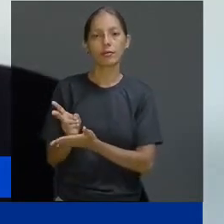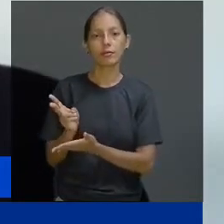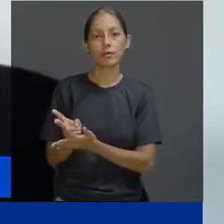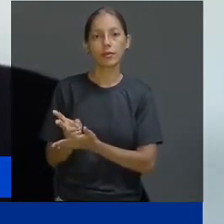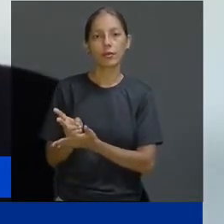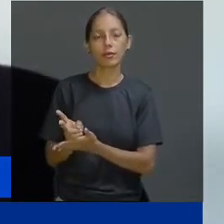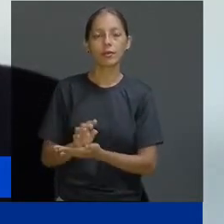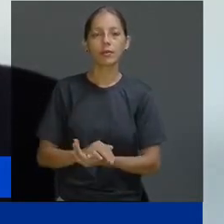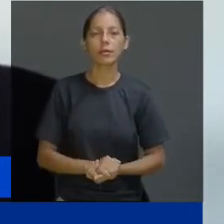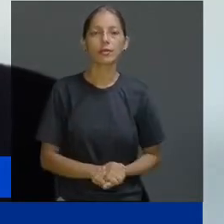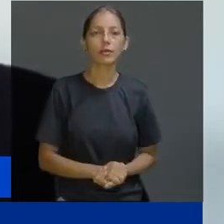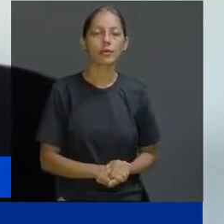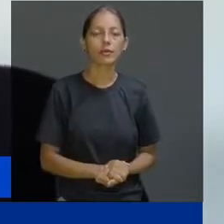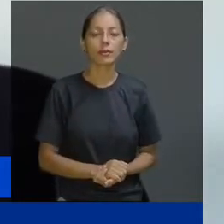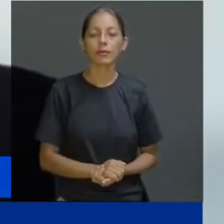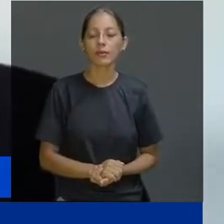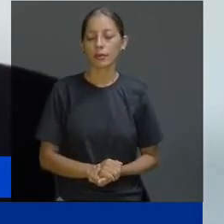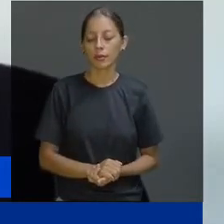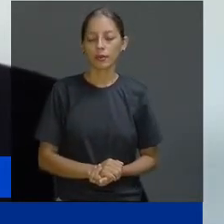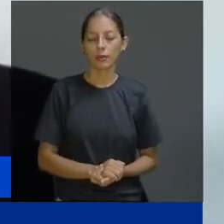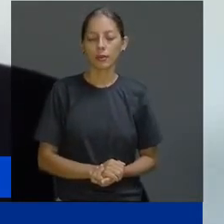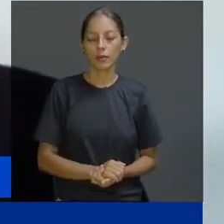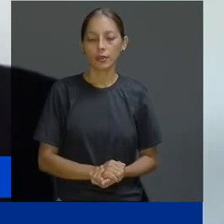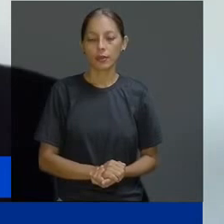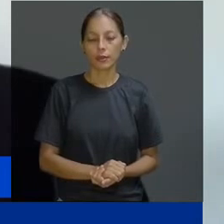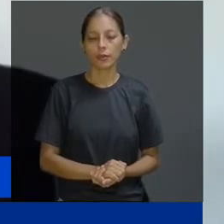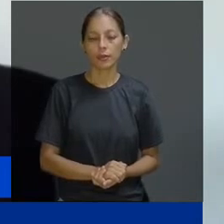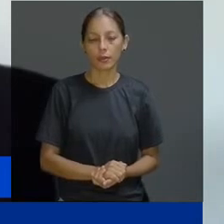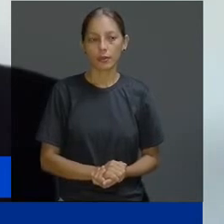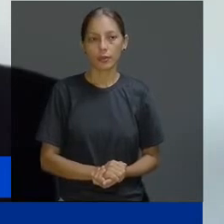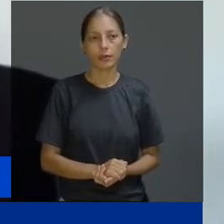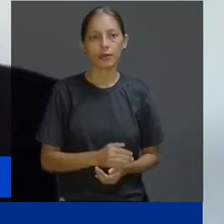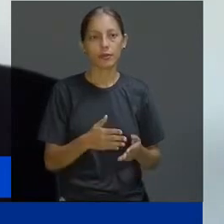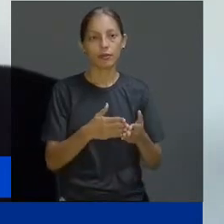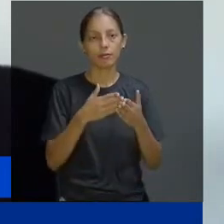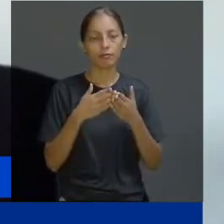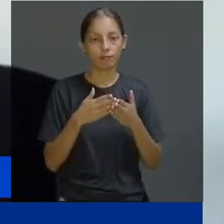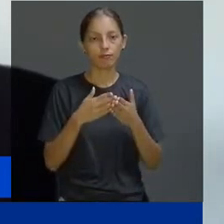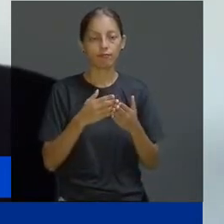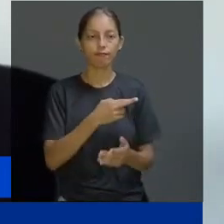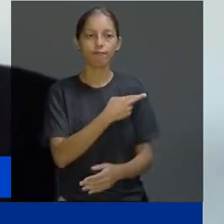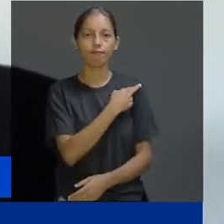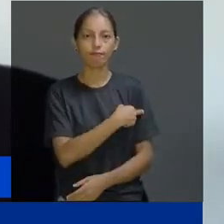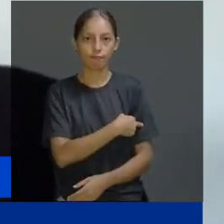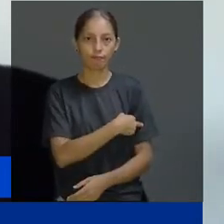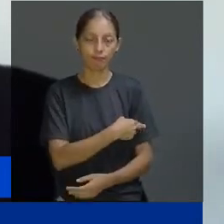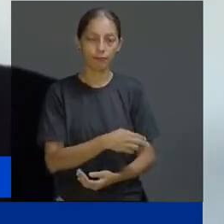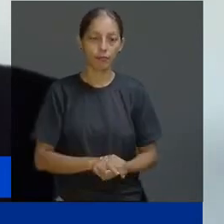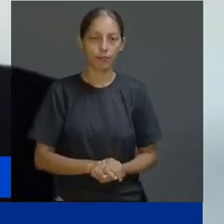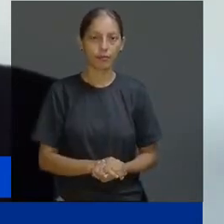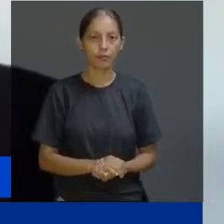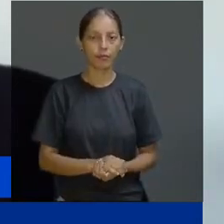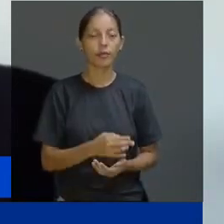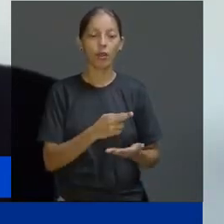embargos protelatórios. E, no mérito, pediu pela rejeição. É o relatório.